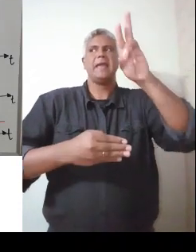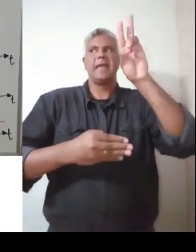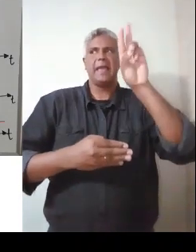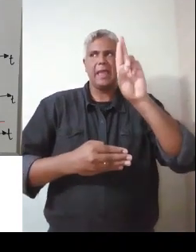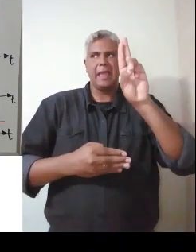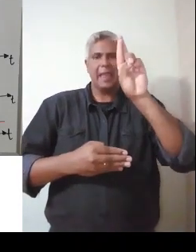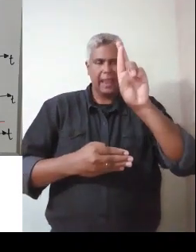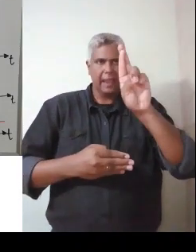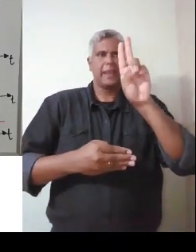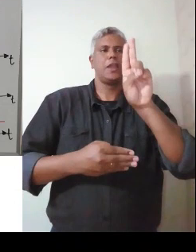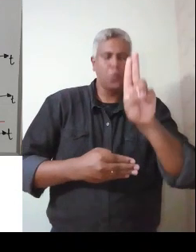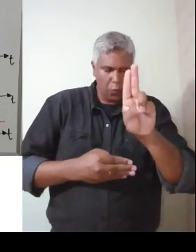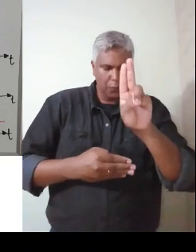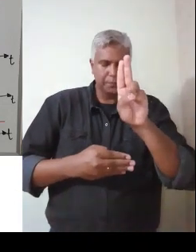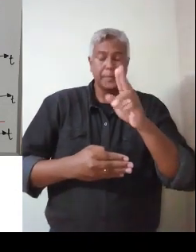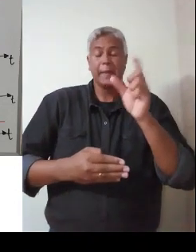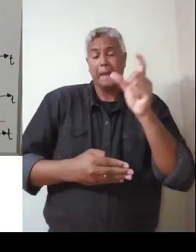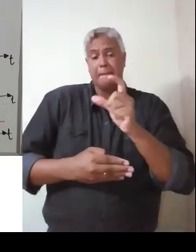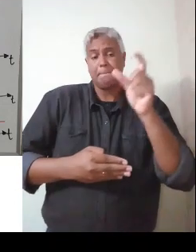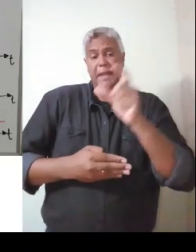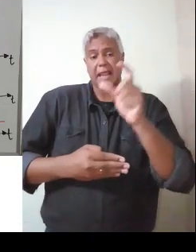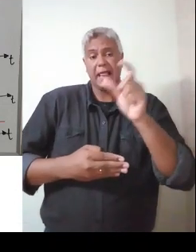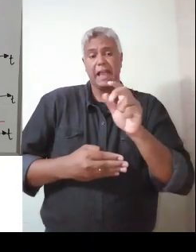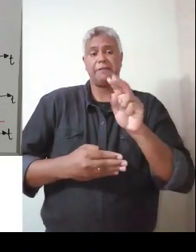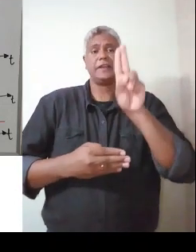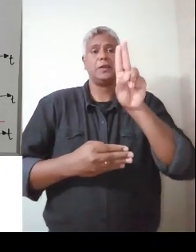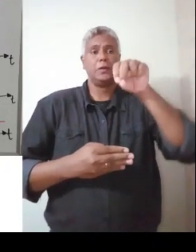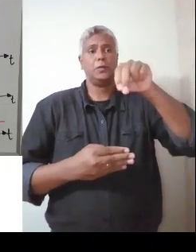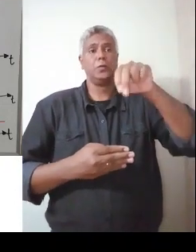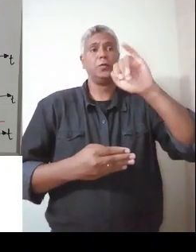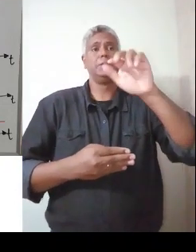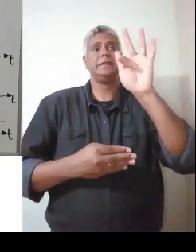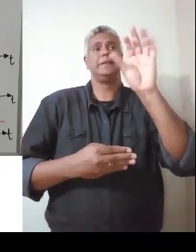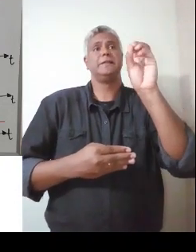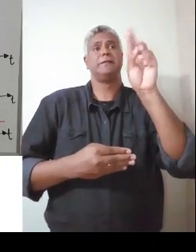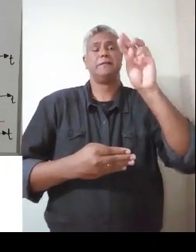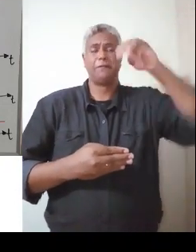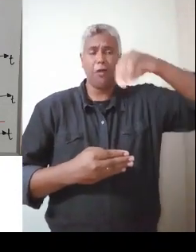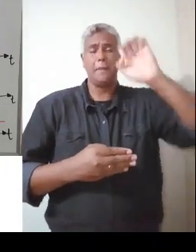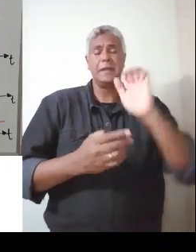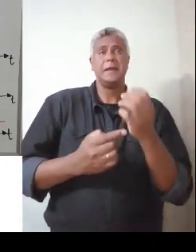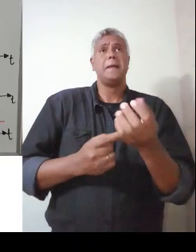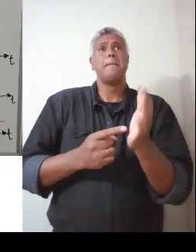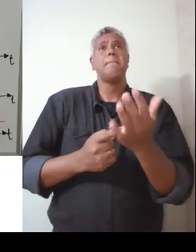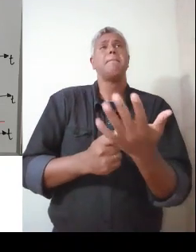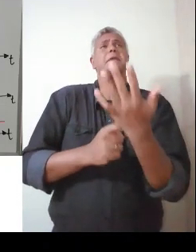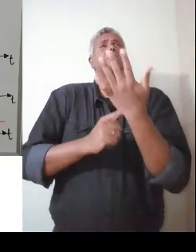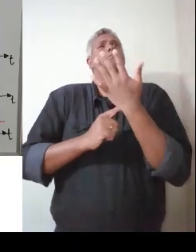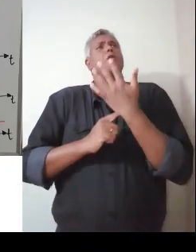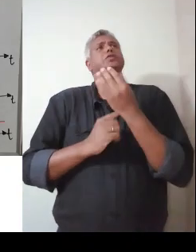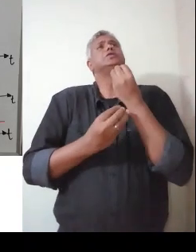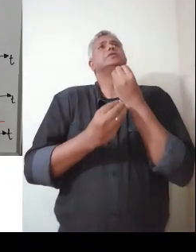uniforme nos dá uma dica de como o movimento se trata, né? Qual é a sua